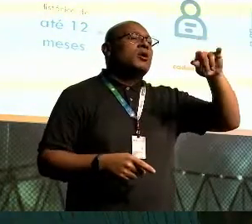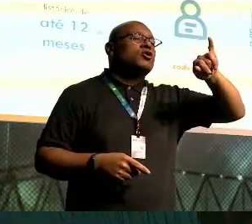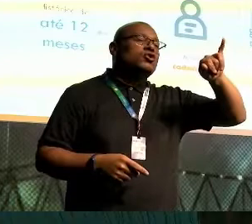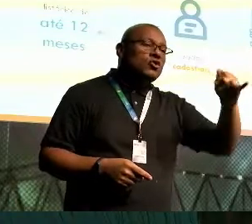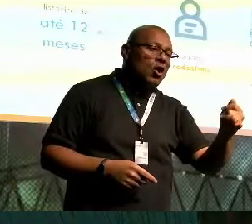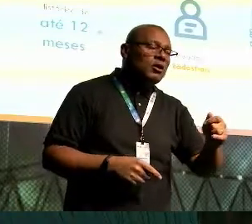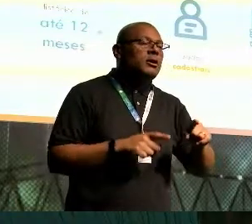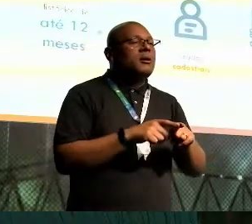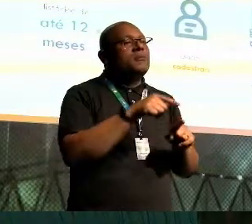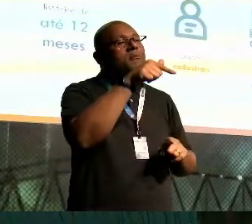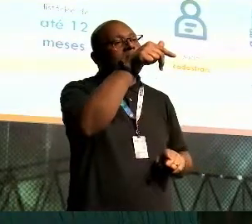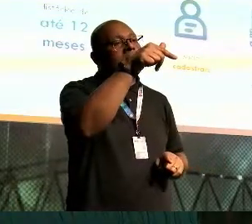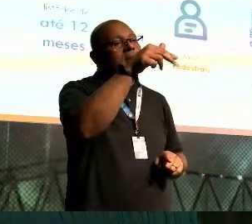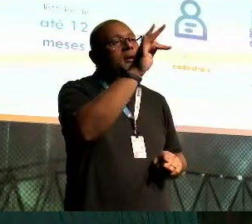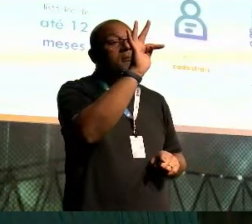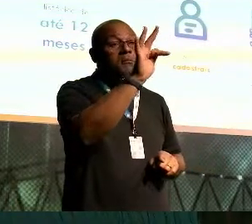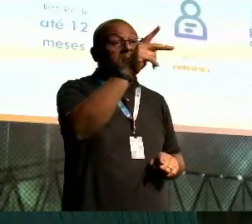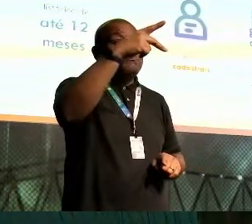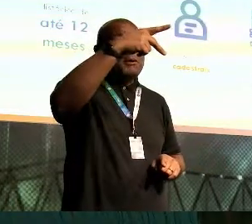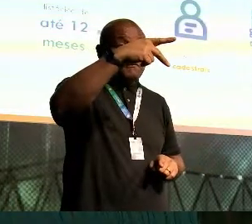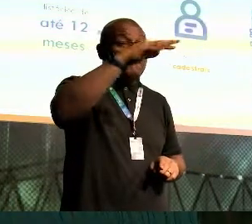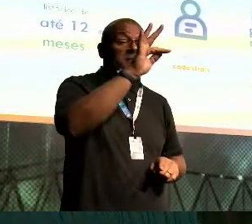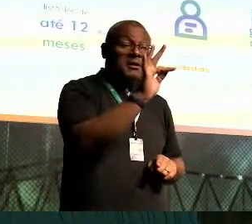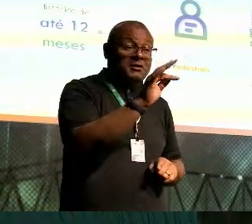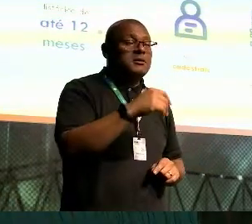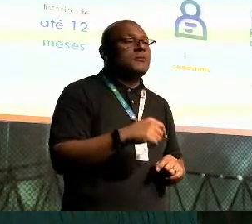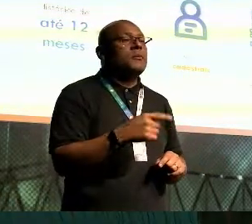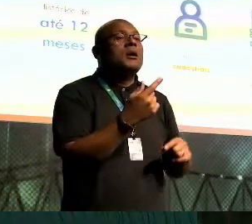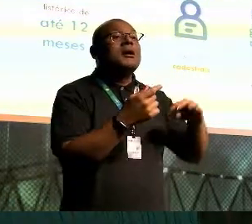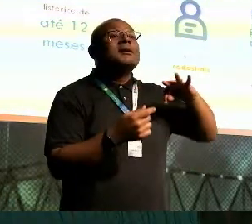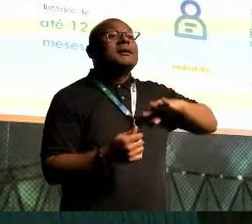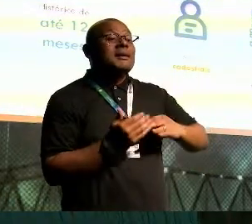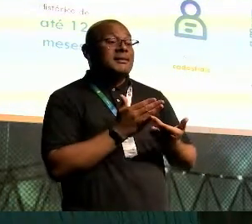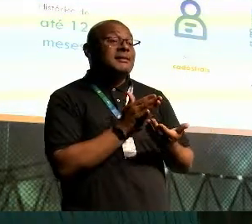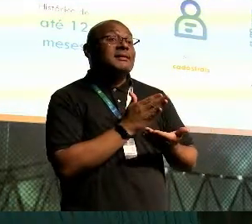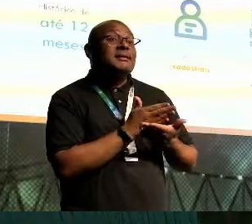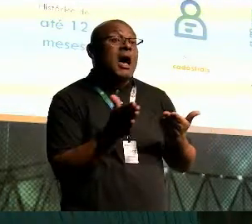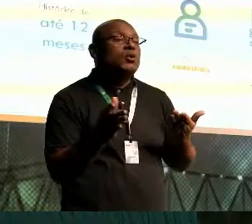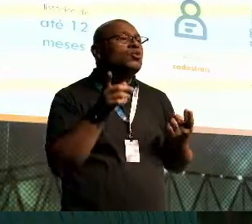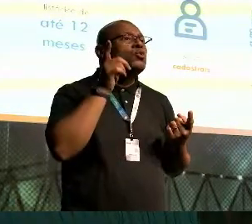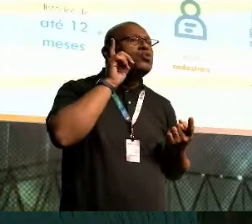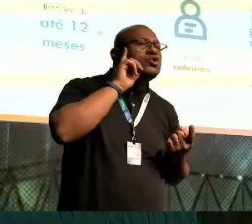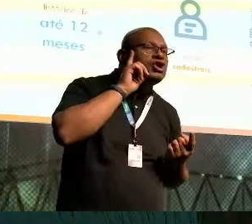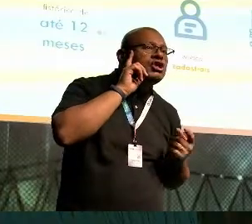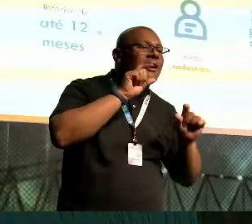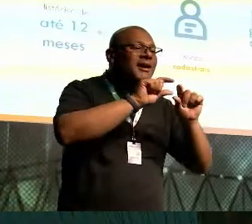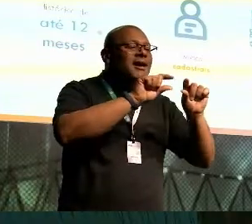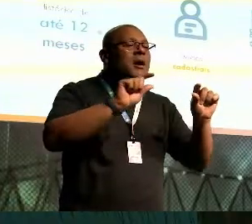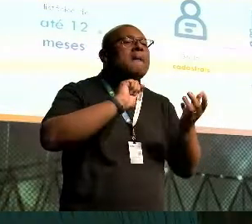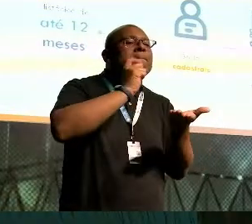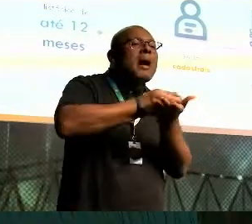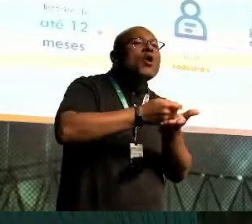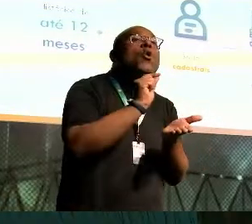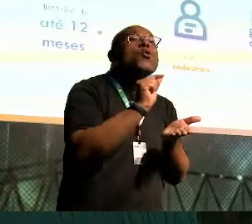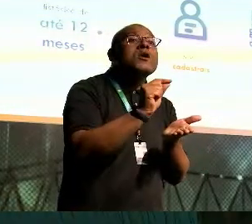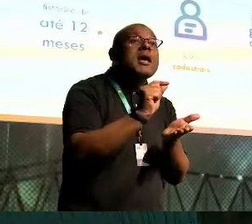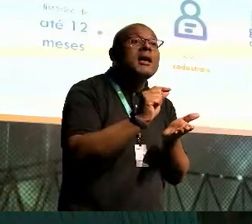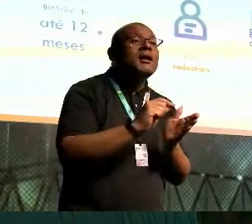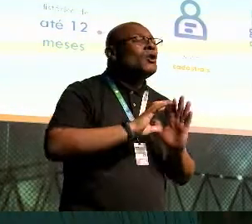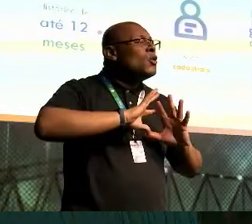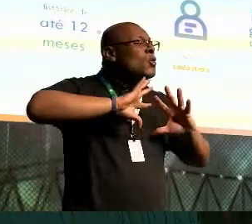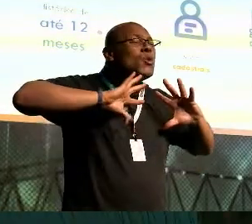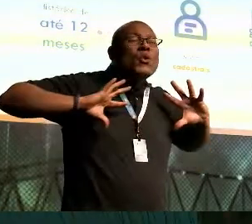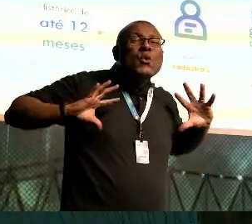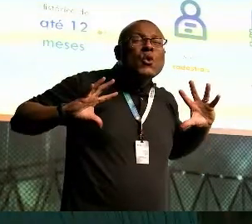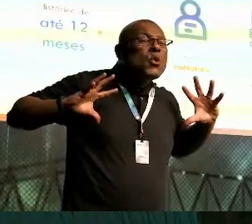e extratos de conta, descrição das transações, valores, data, muita informação. Eu estou falando